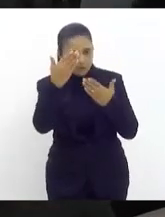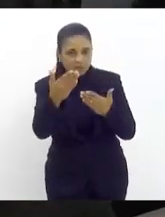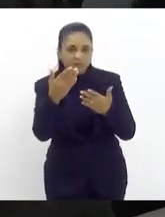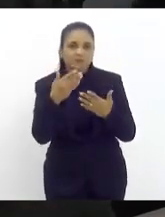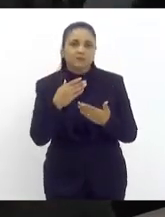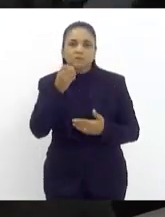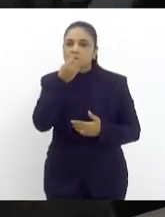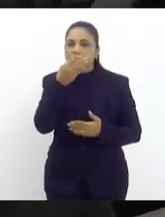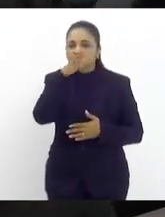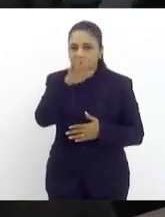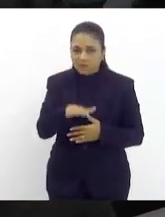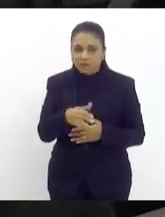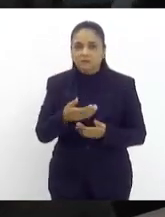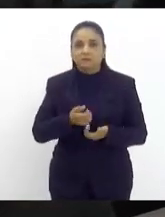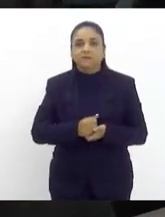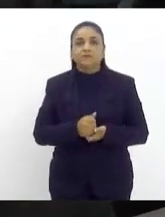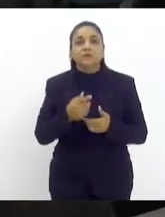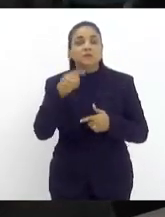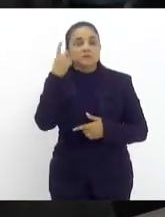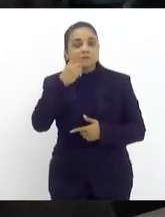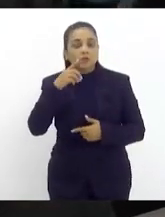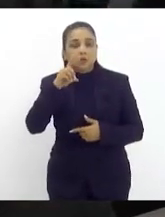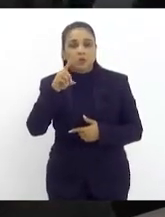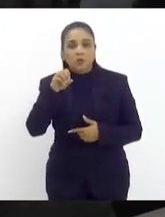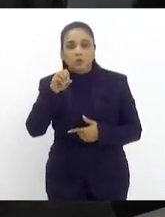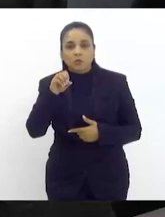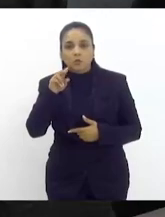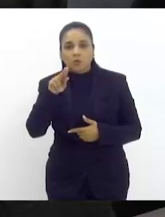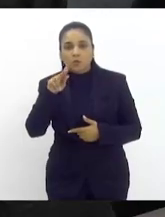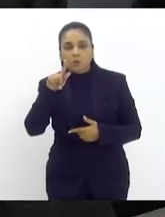tarde. Deputado Douglas Ruas.